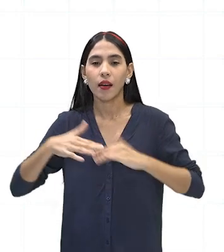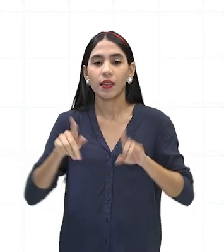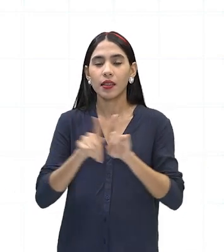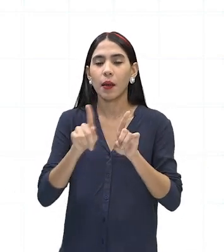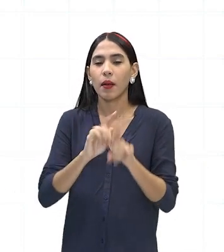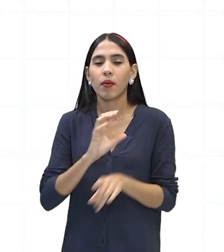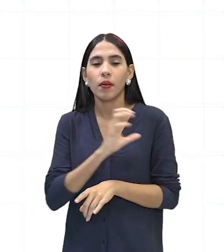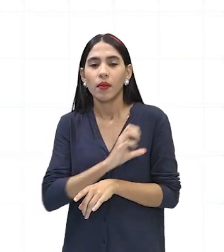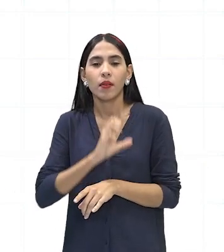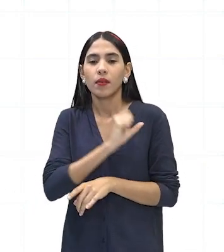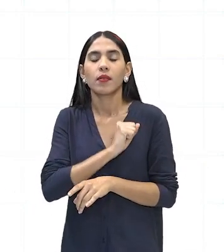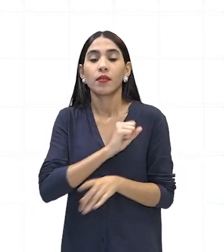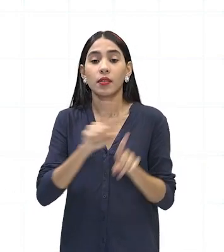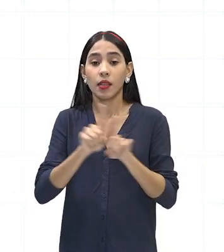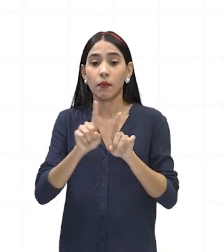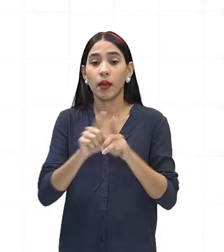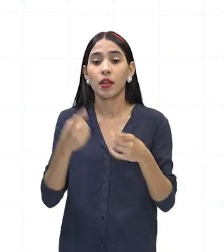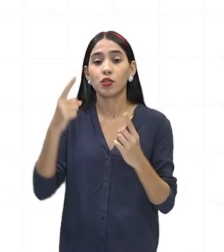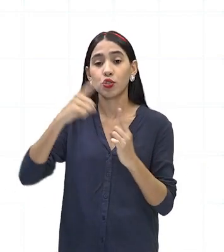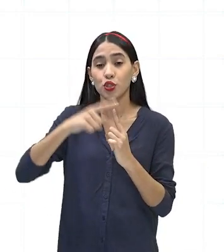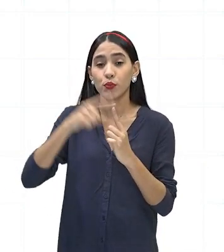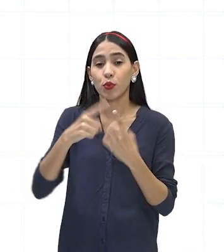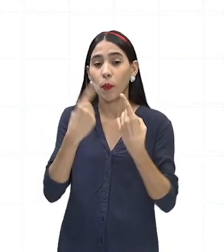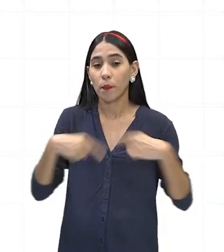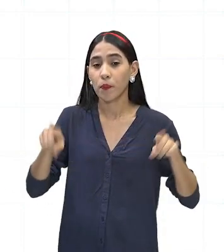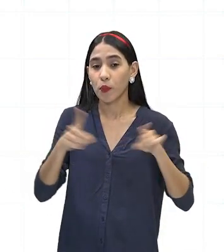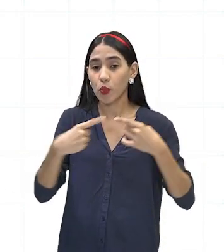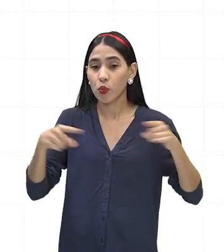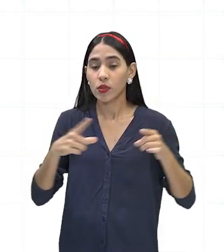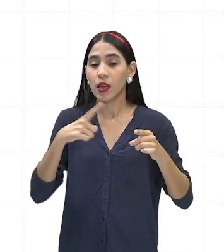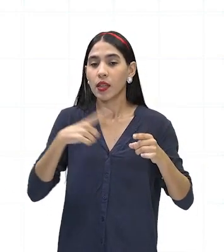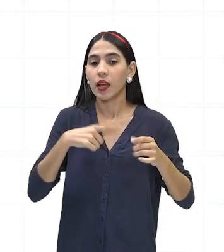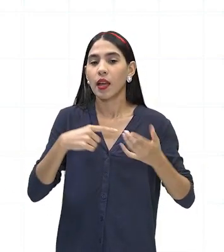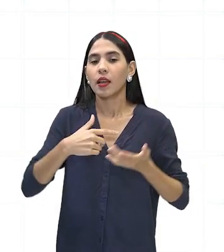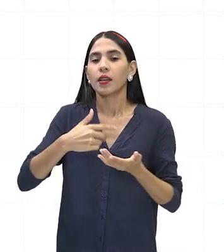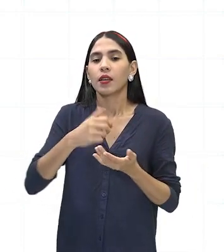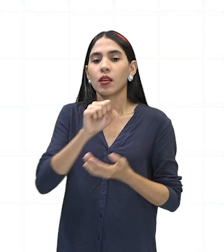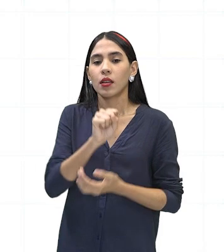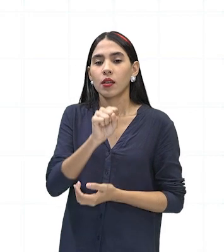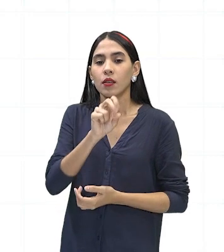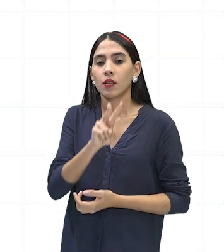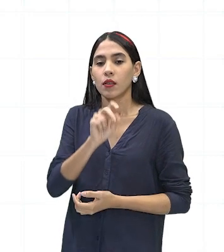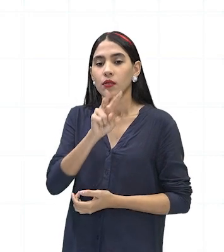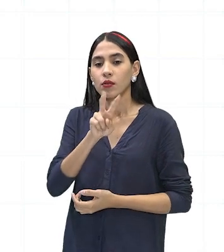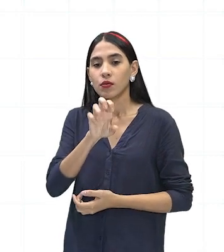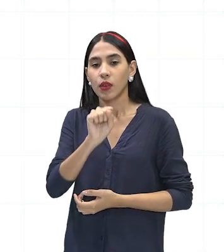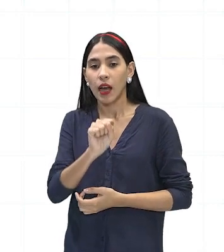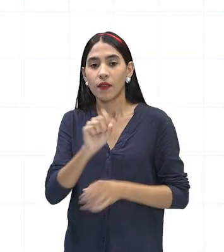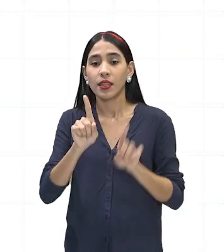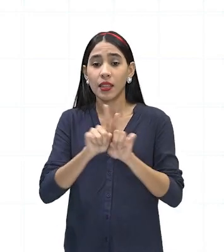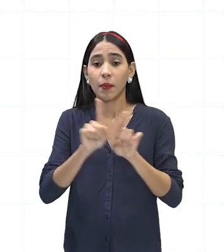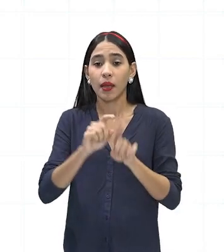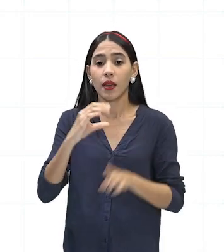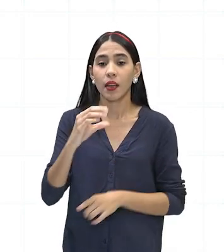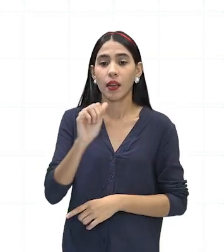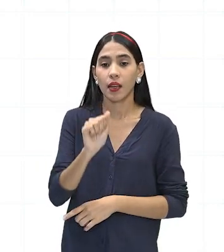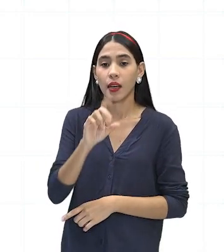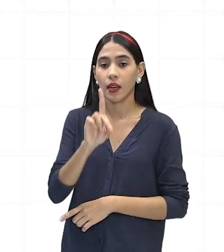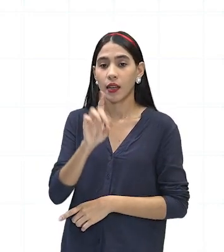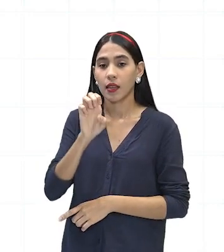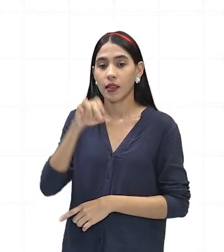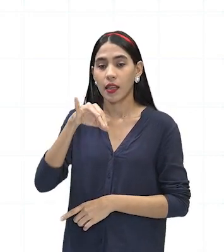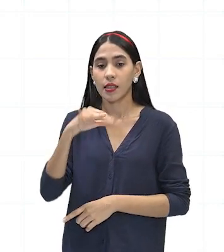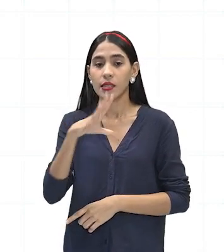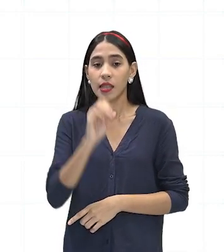As canções, eles têm aí um andamento suave e cadenciado. As letras, elas vão ser românticas,